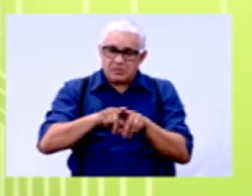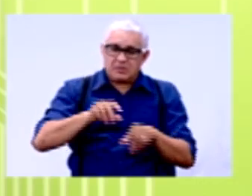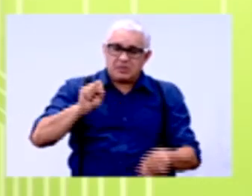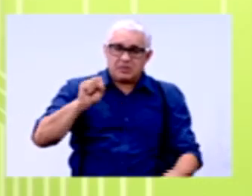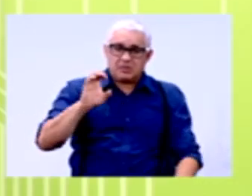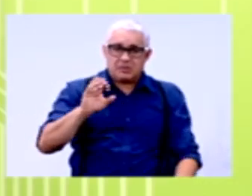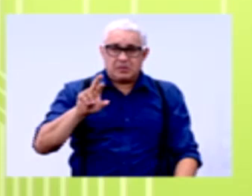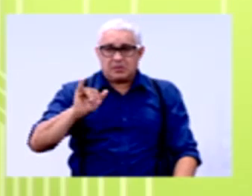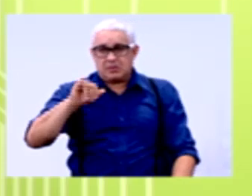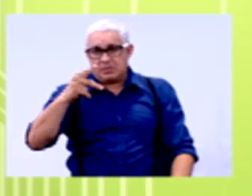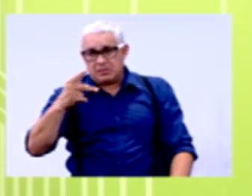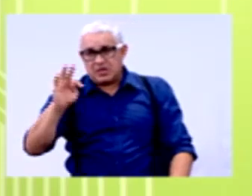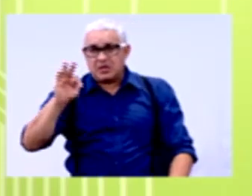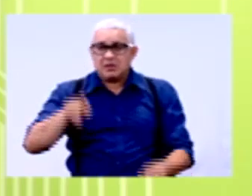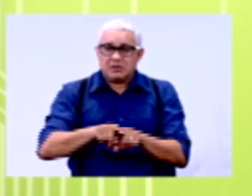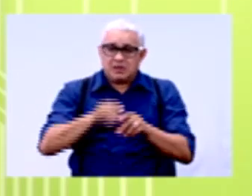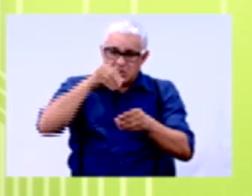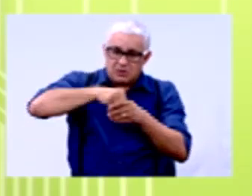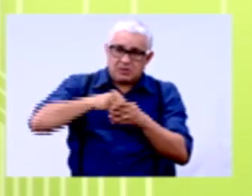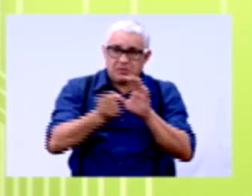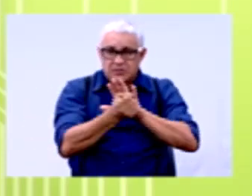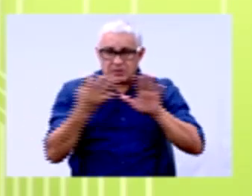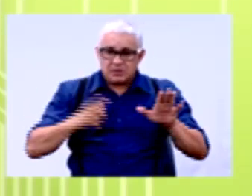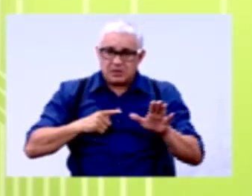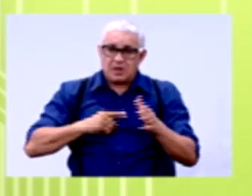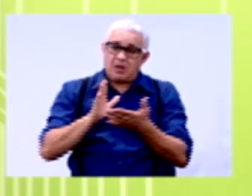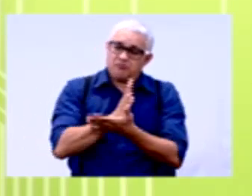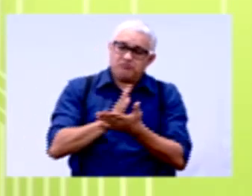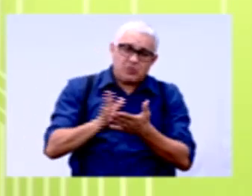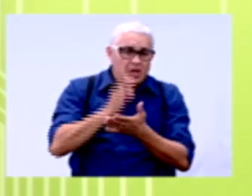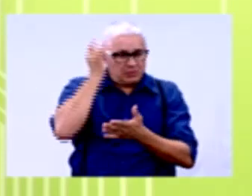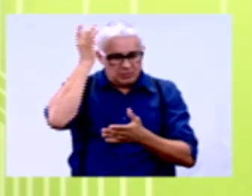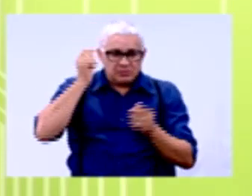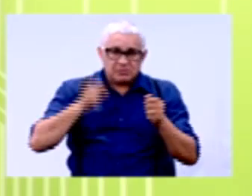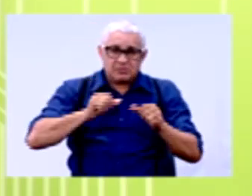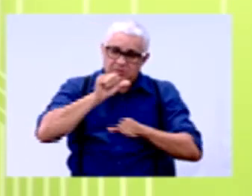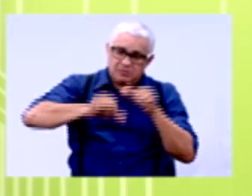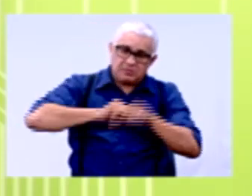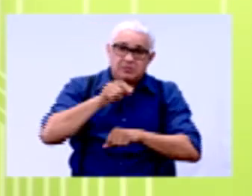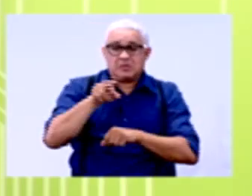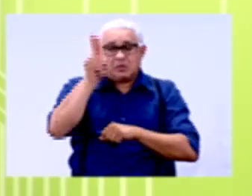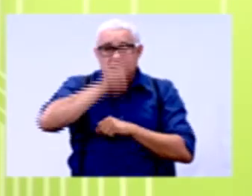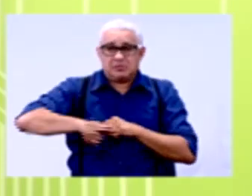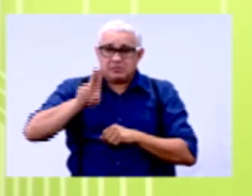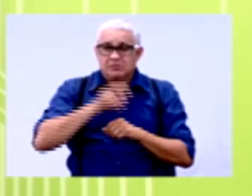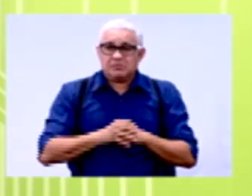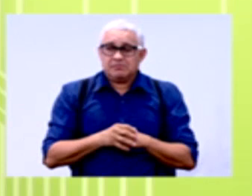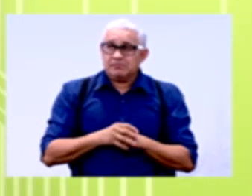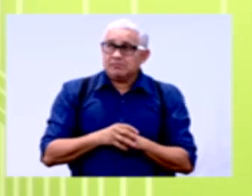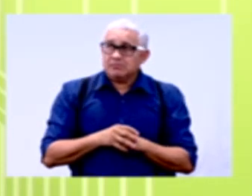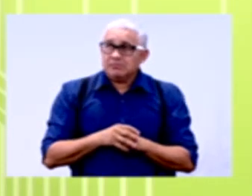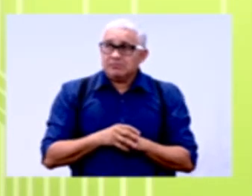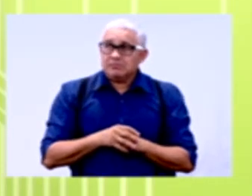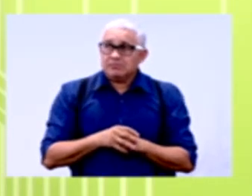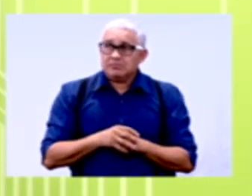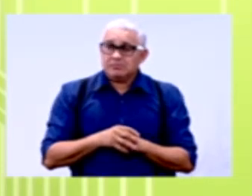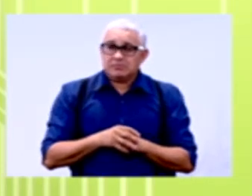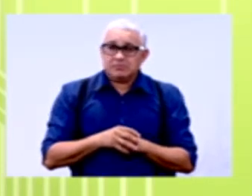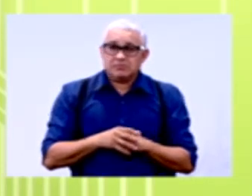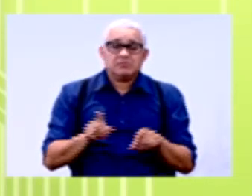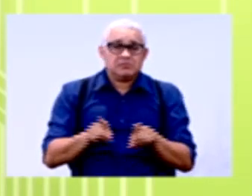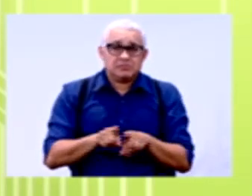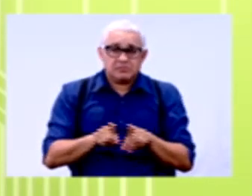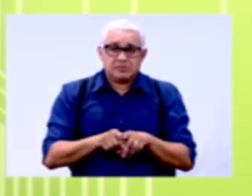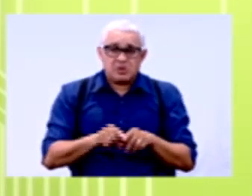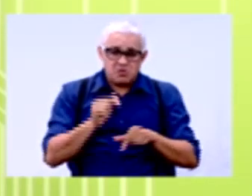da sua própria aplicação, né? Então ele vem com algumas facilidades para que você não poupe um